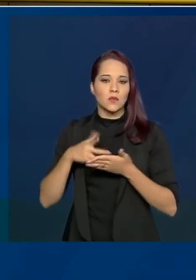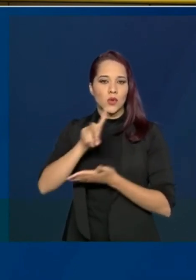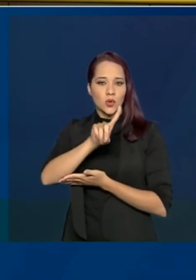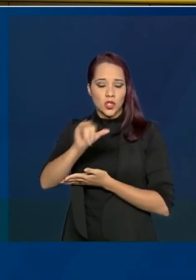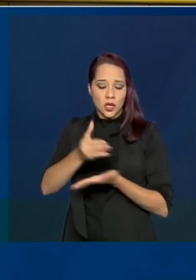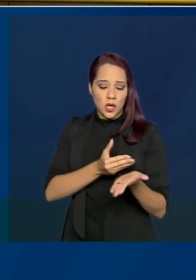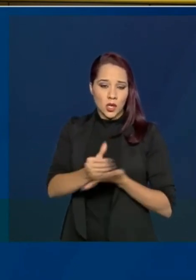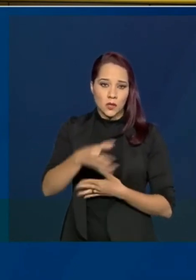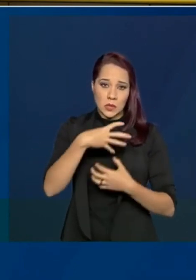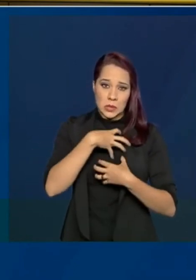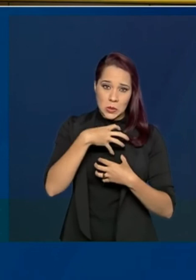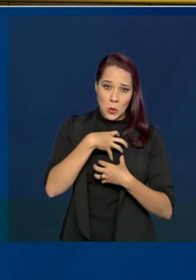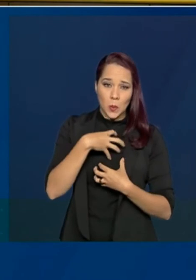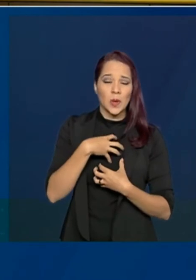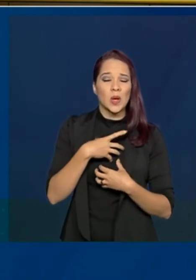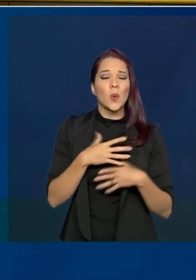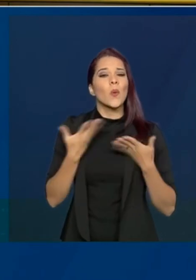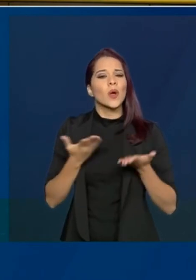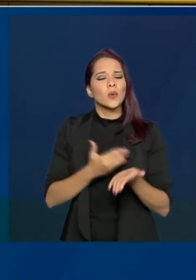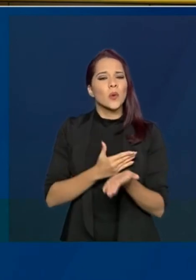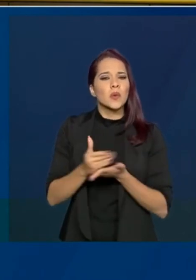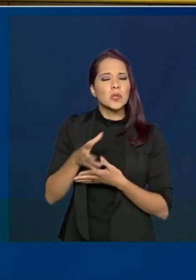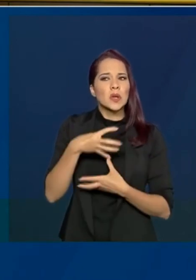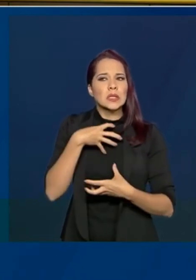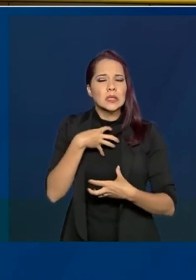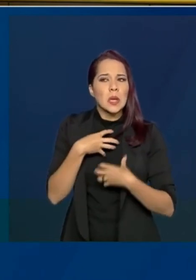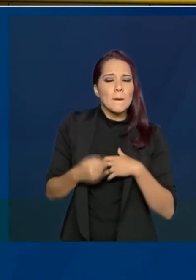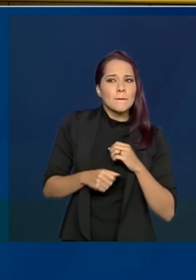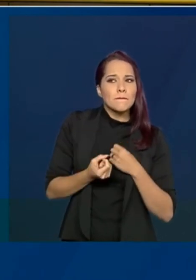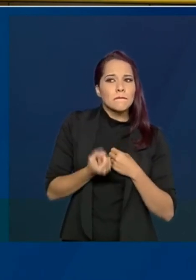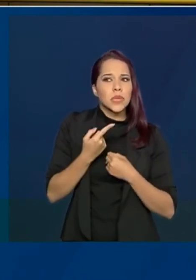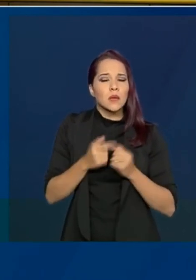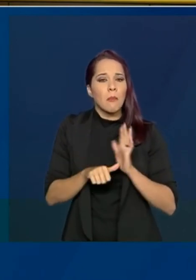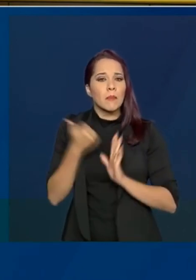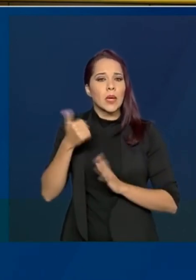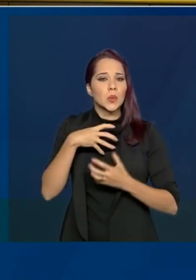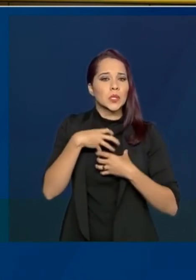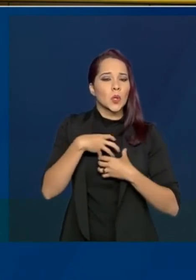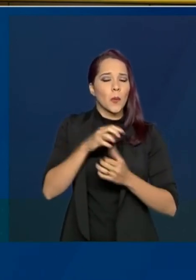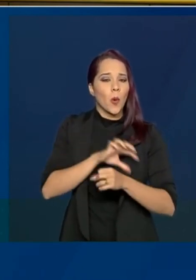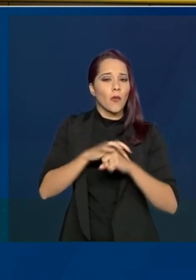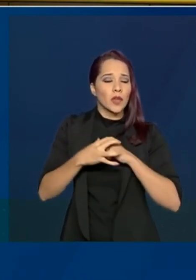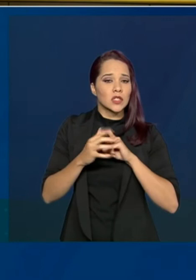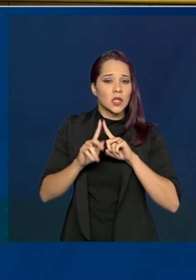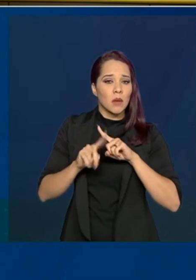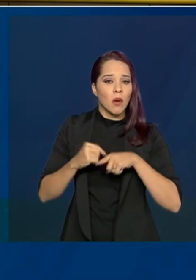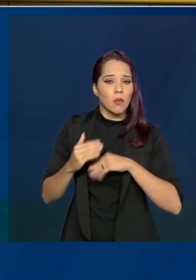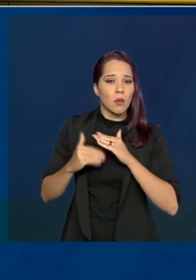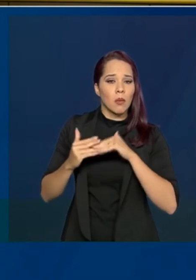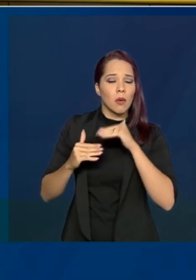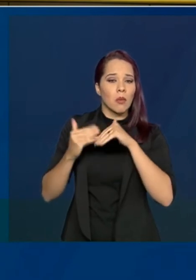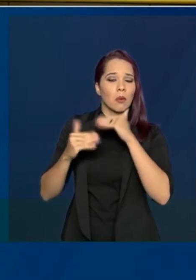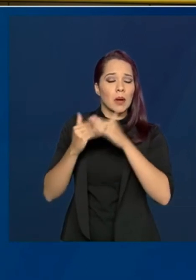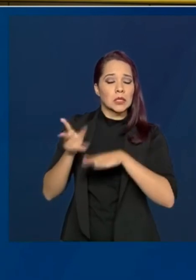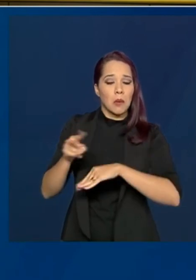de início de sintomas, ou seja, quando começou os primeiros sintomas da Covid e a evolução para uma situação